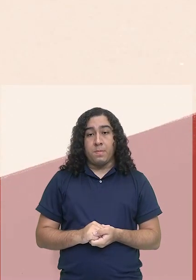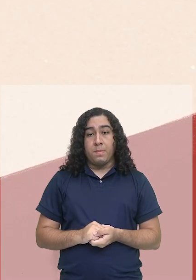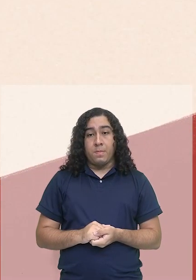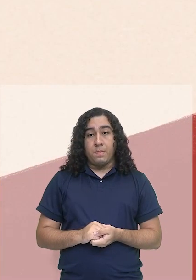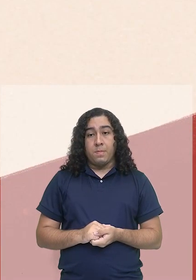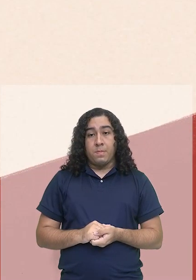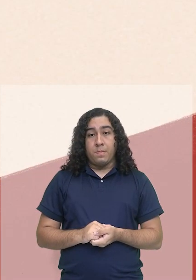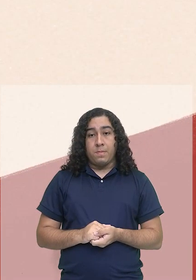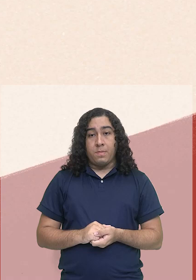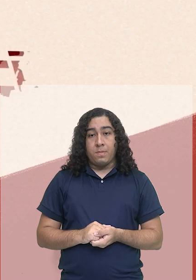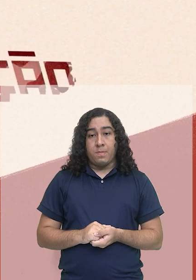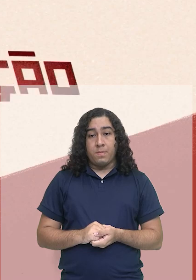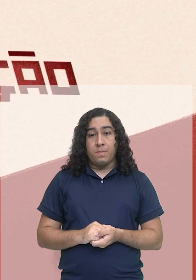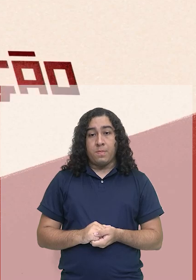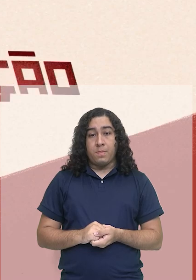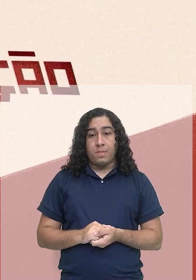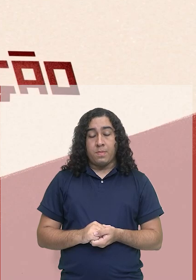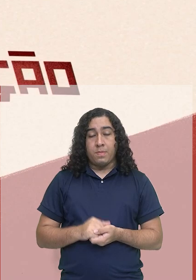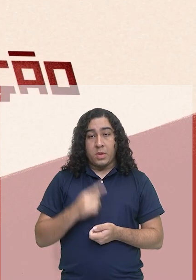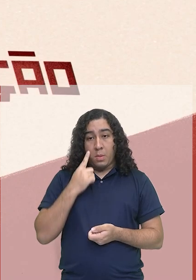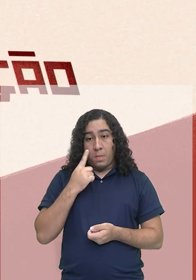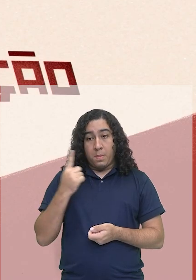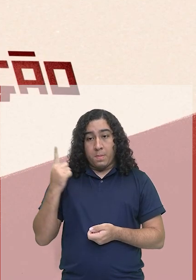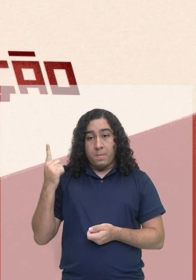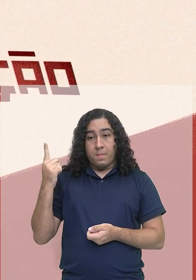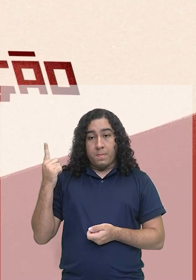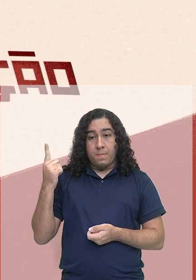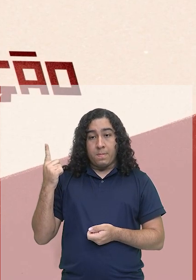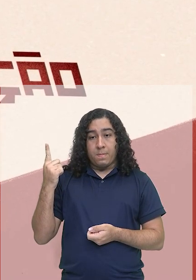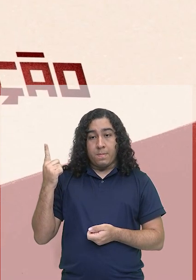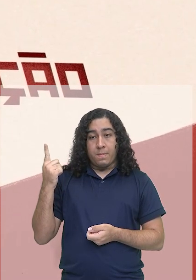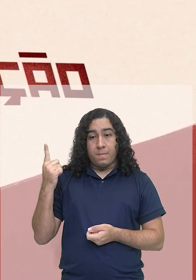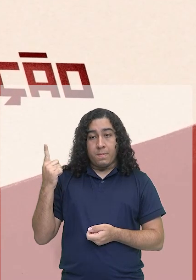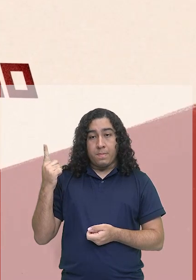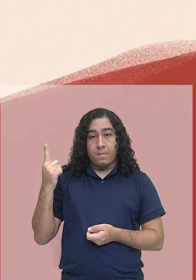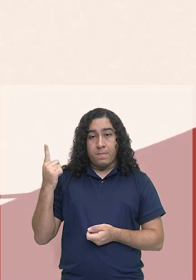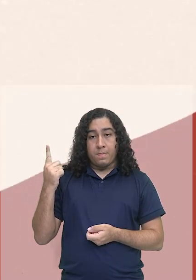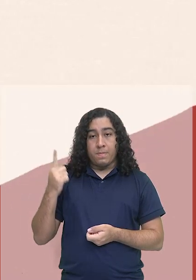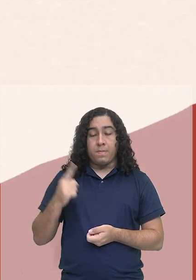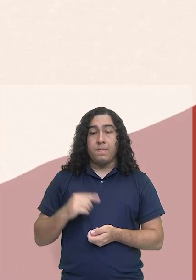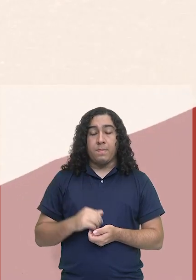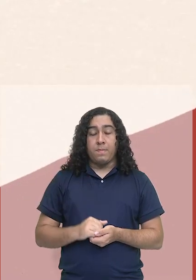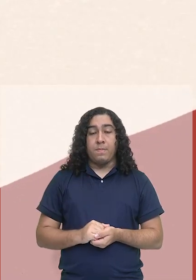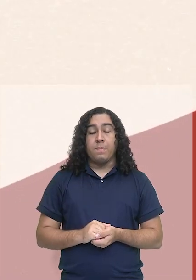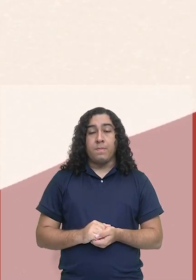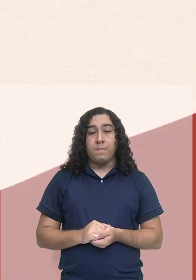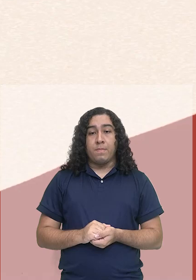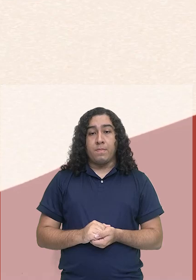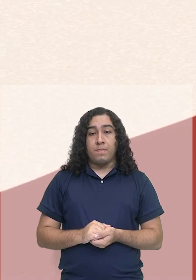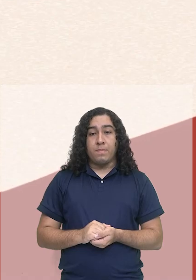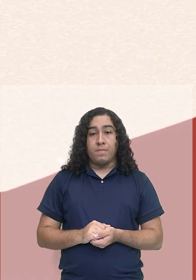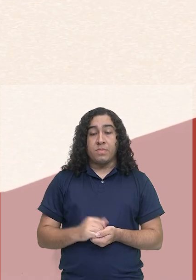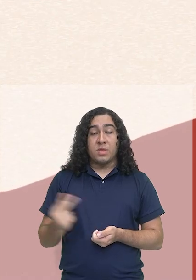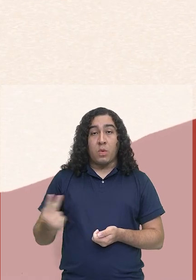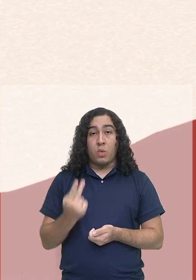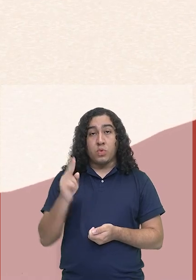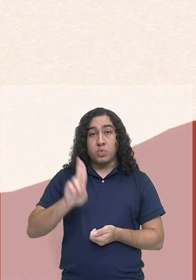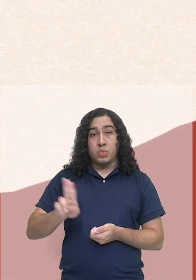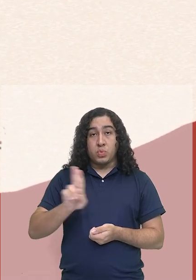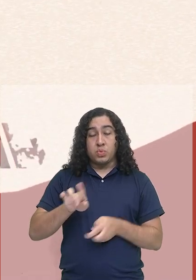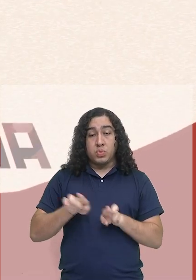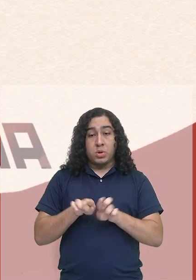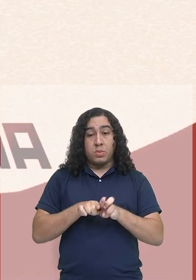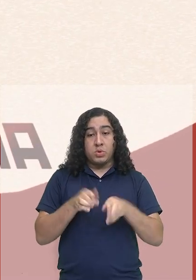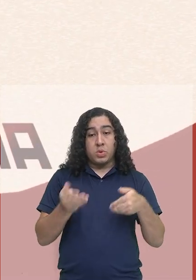fetichismo da mercadoria, força de produção, valor de uso, valor de